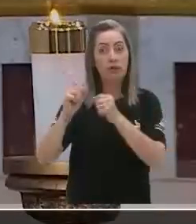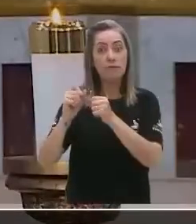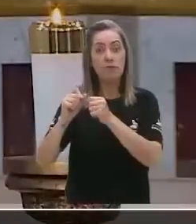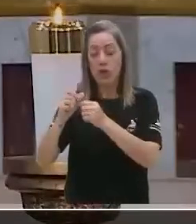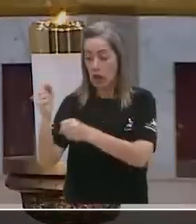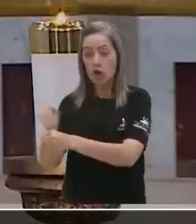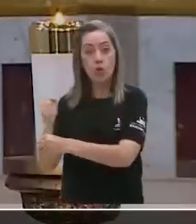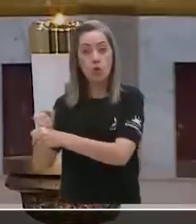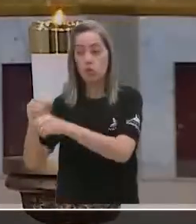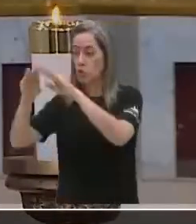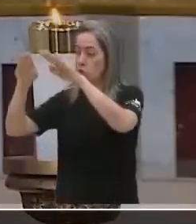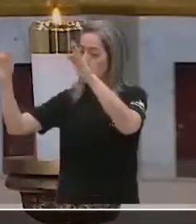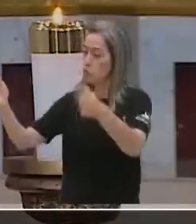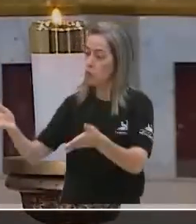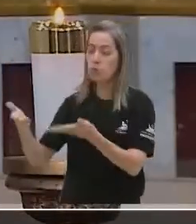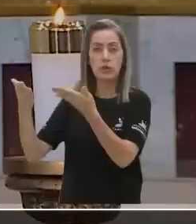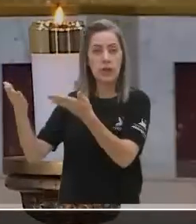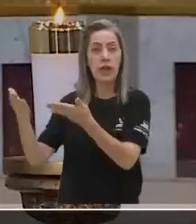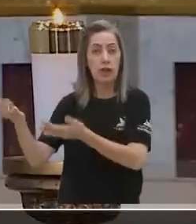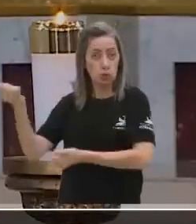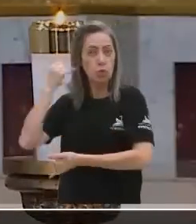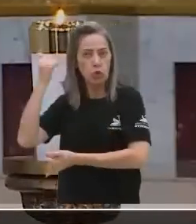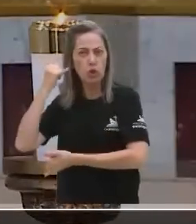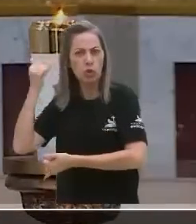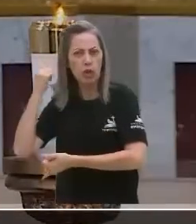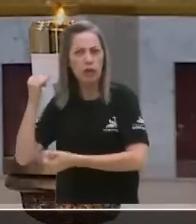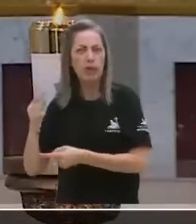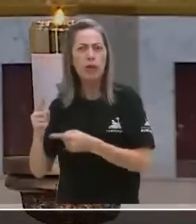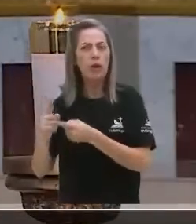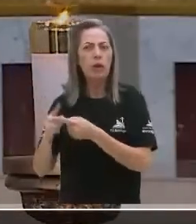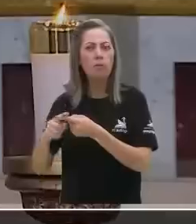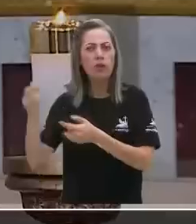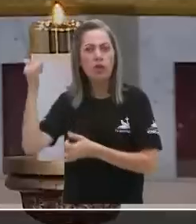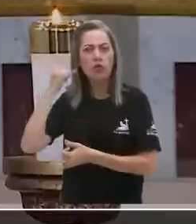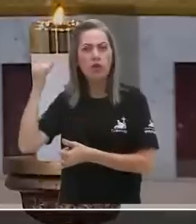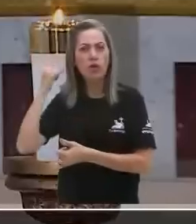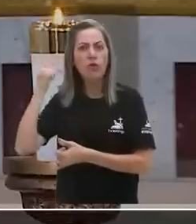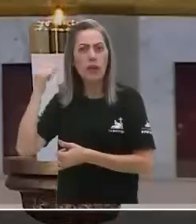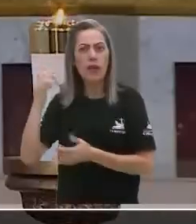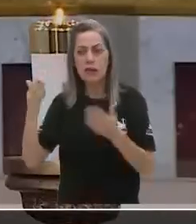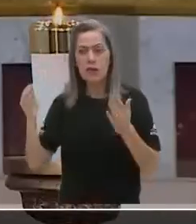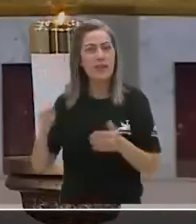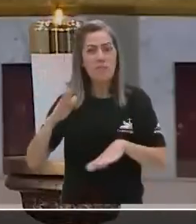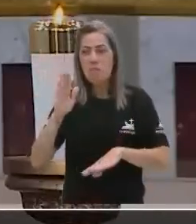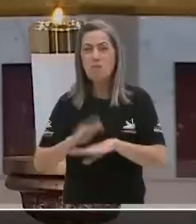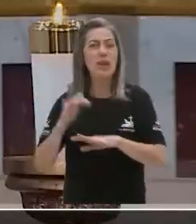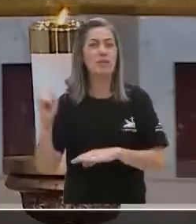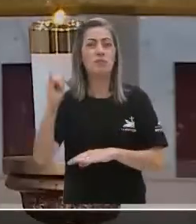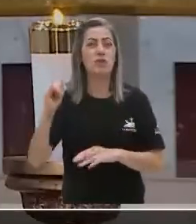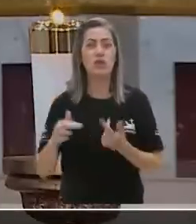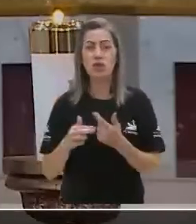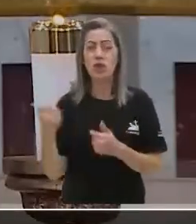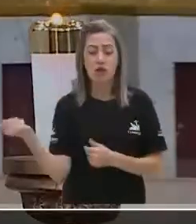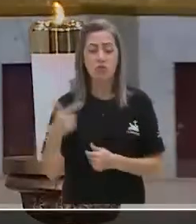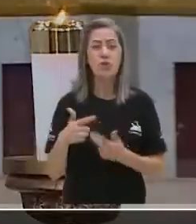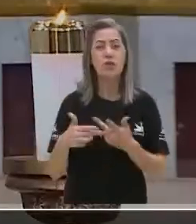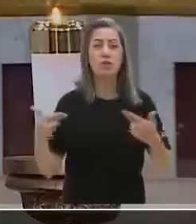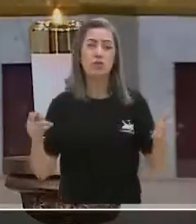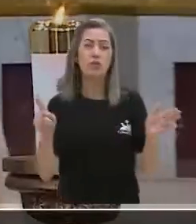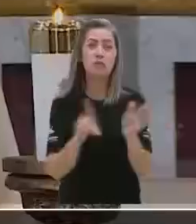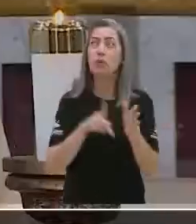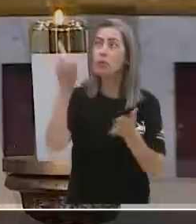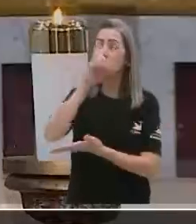casa dessa coisa esquisita, porque ele está sendo o ídolo. De um lado coloca o teu